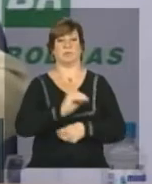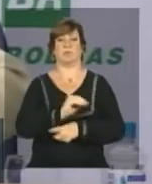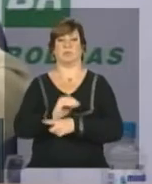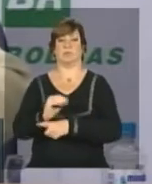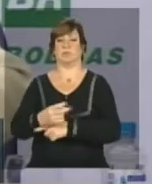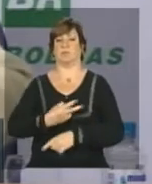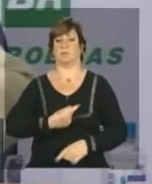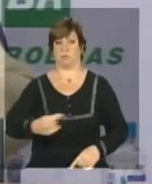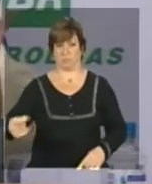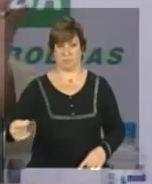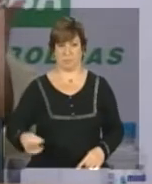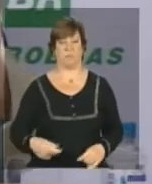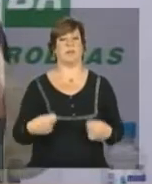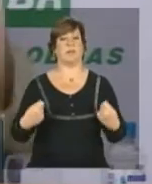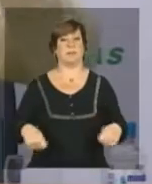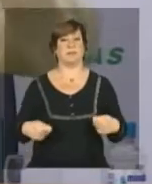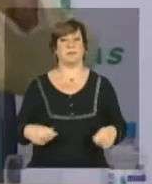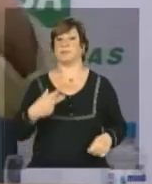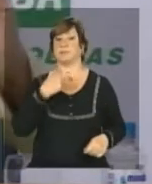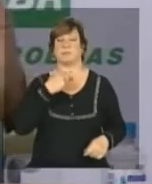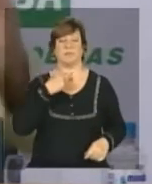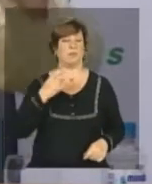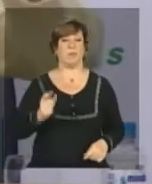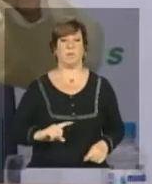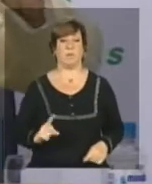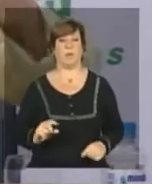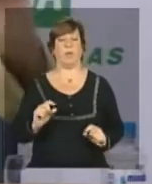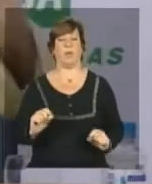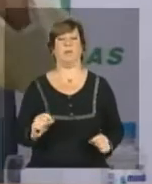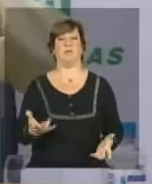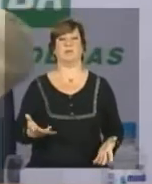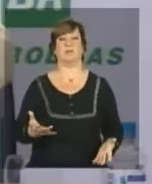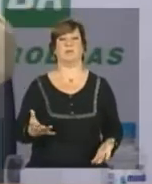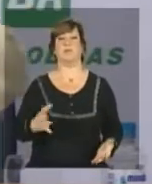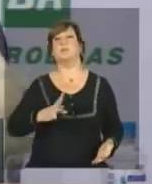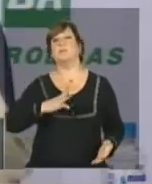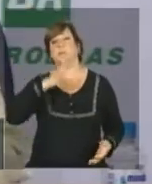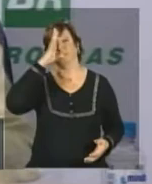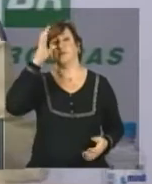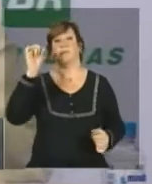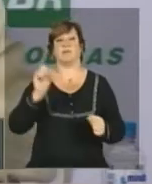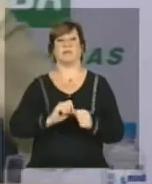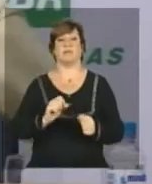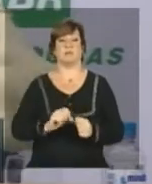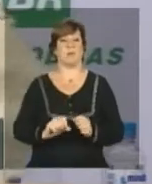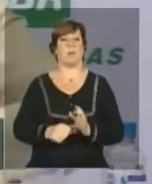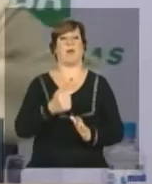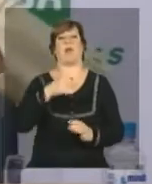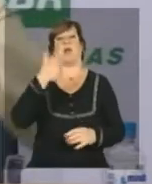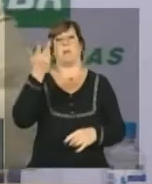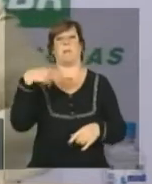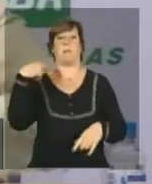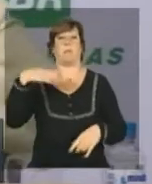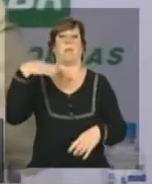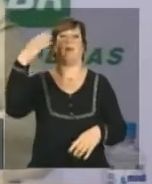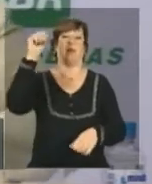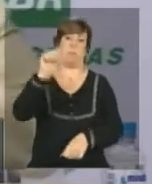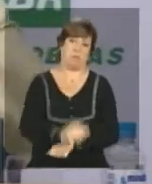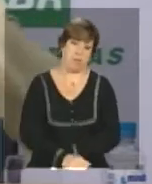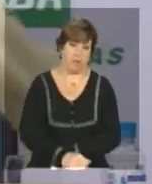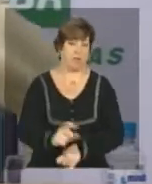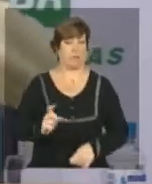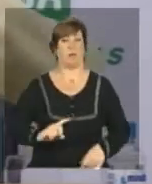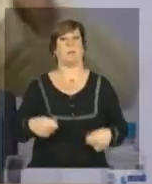sustentável. Ele não pode ser o voo da galinha, né? É preciso que a